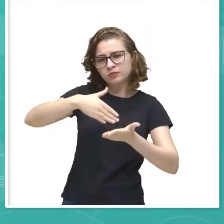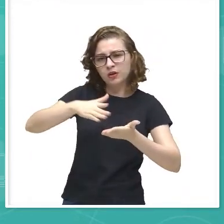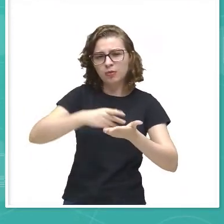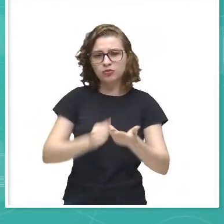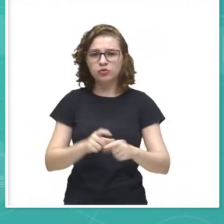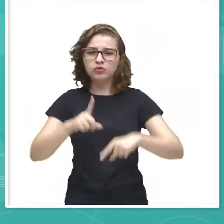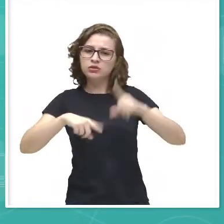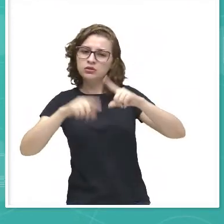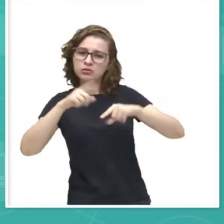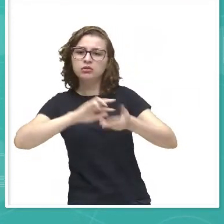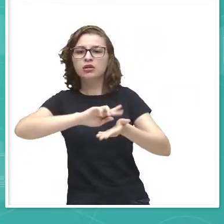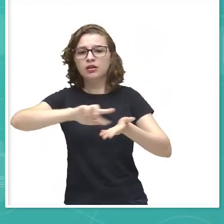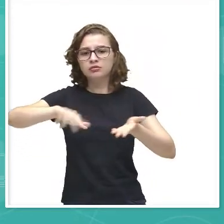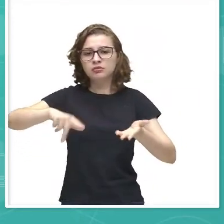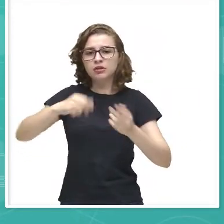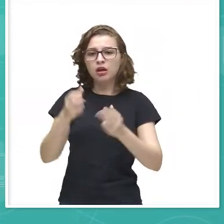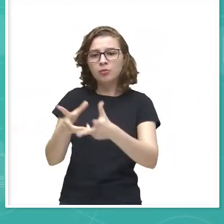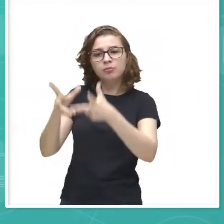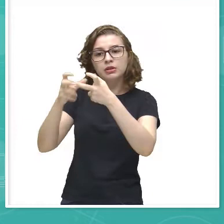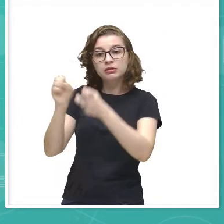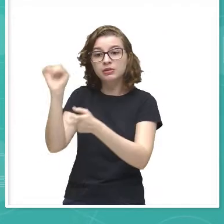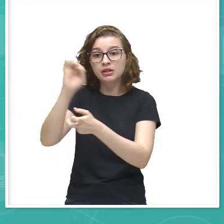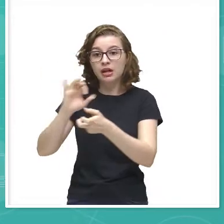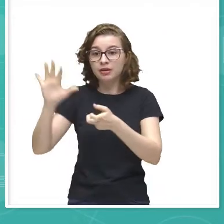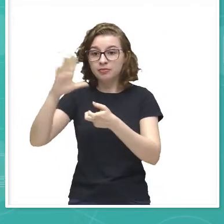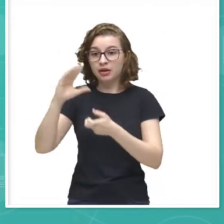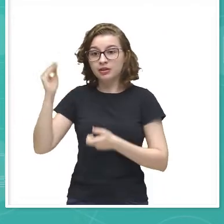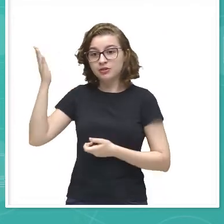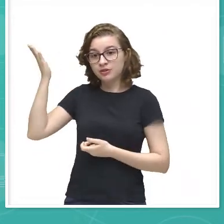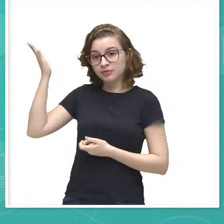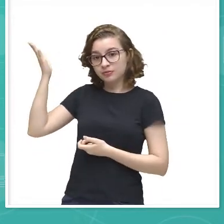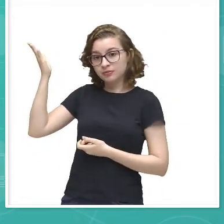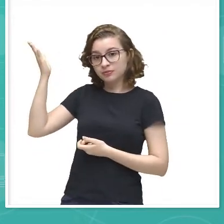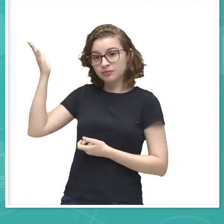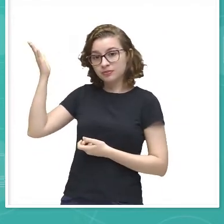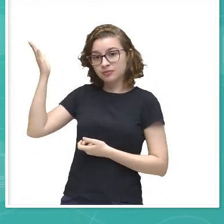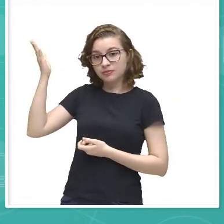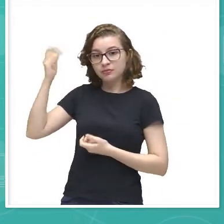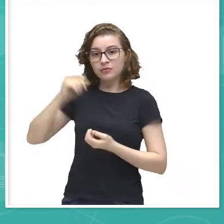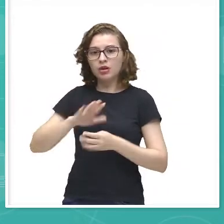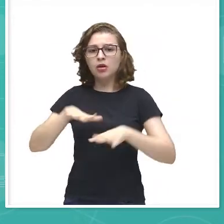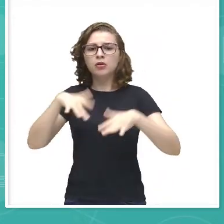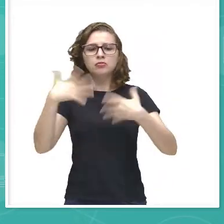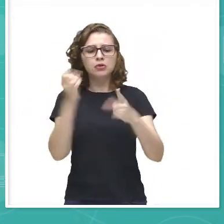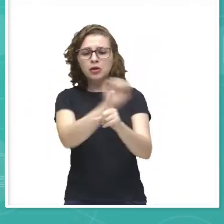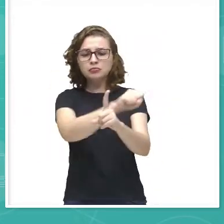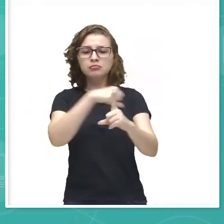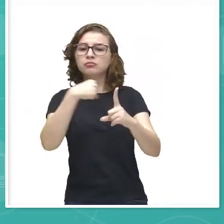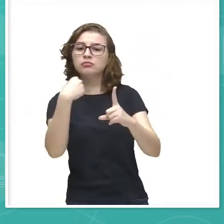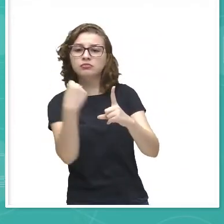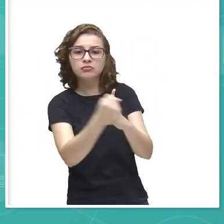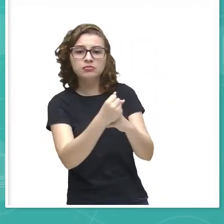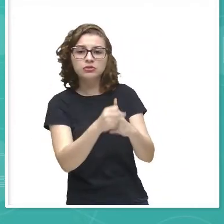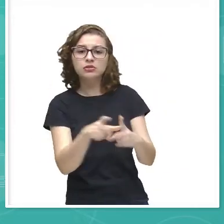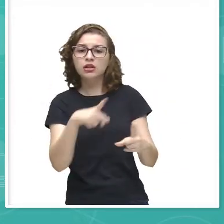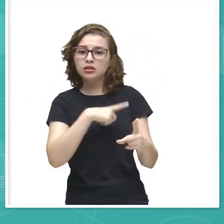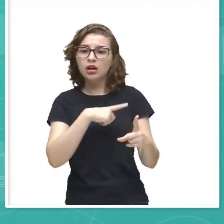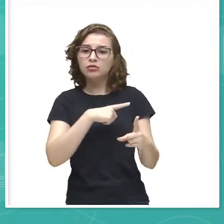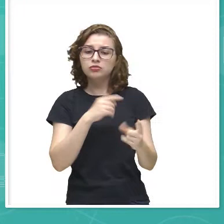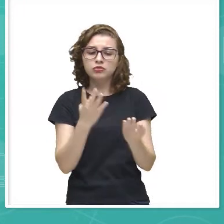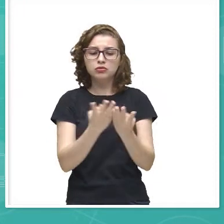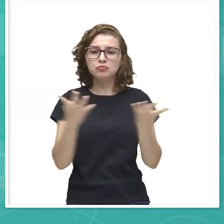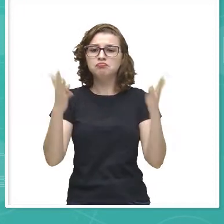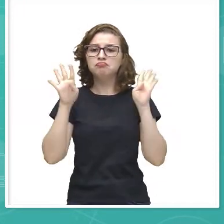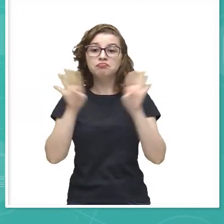etc. Observando a imagem acima, a imagem que está aí, qual sociedade podemos